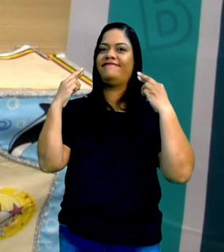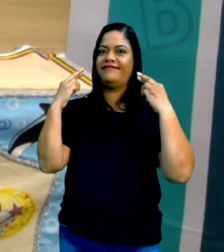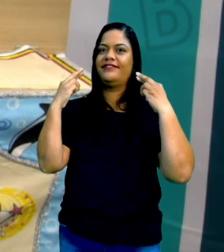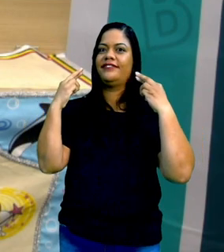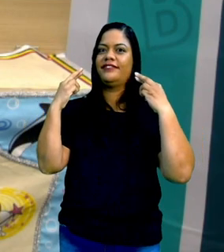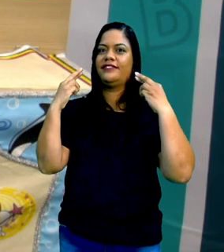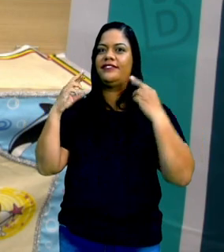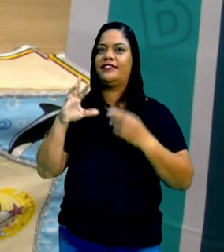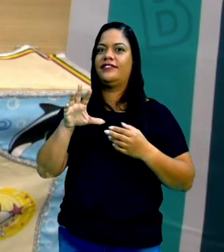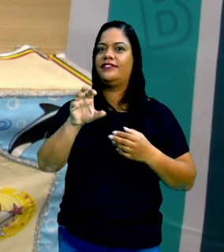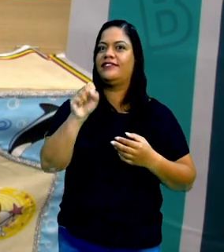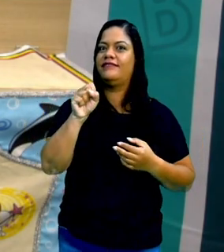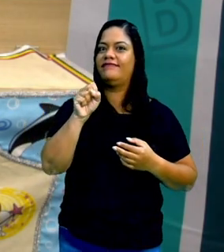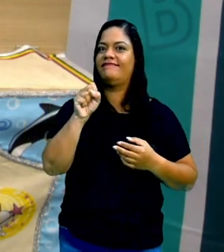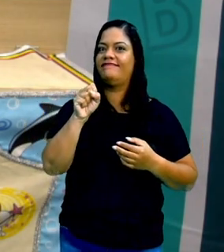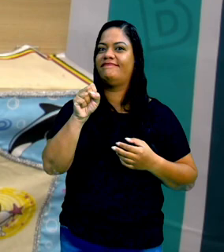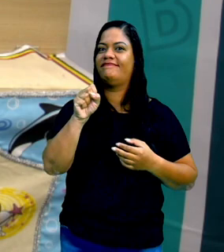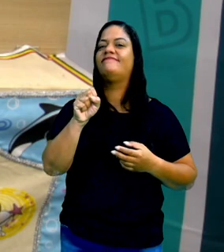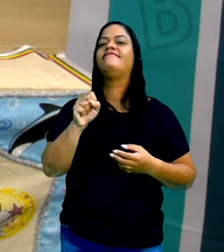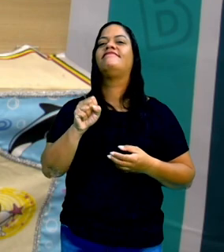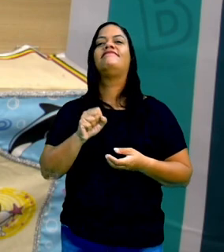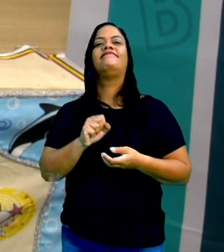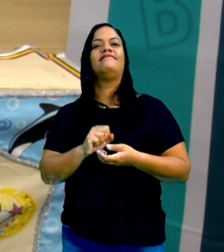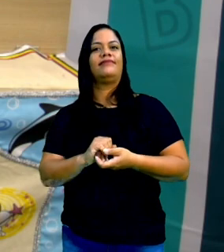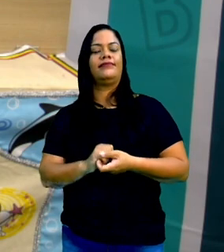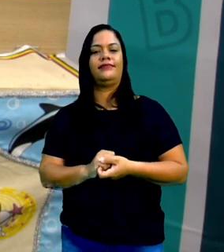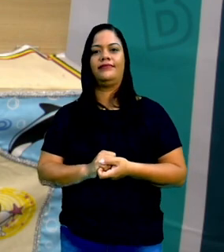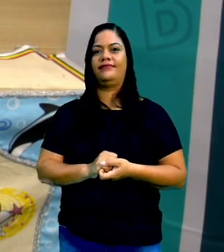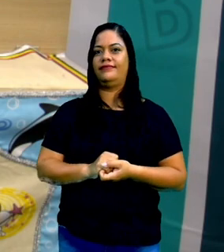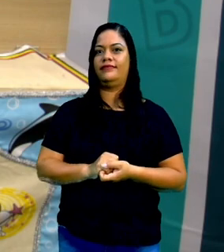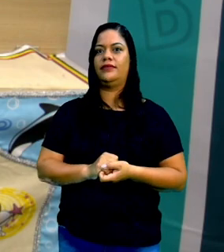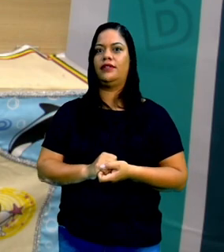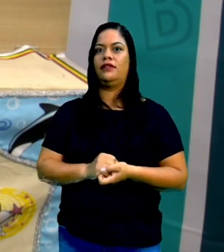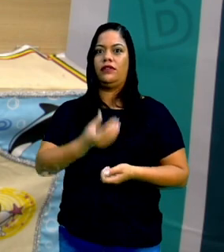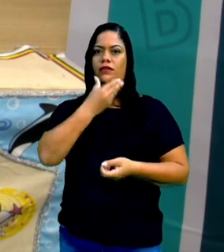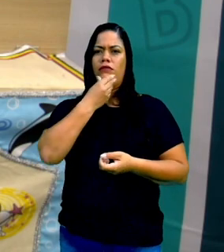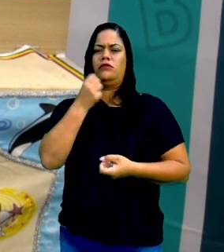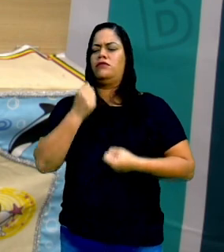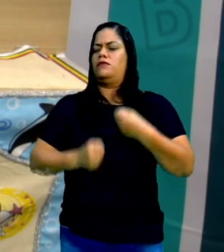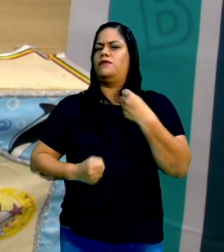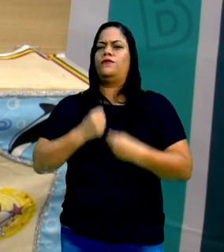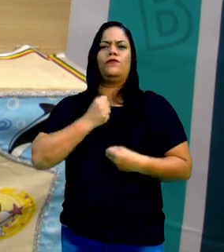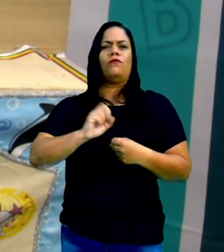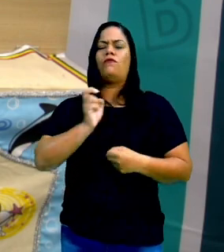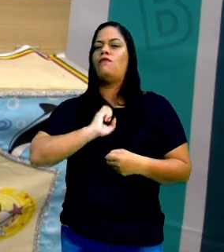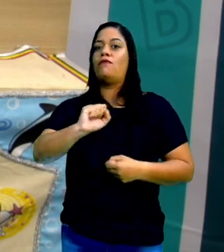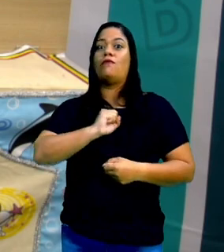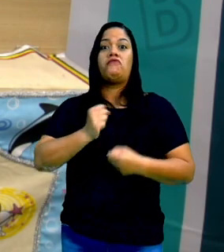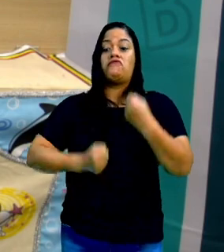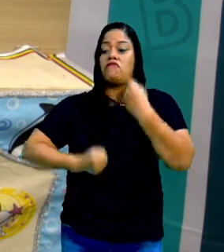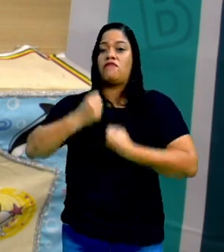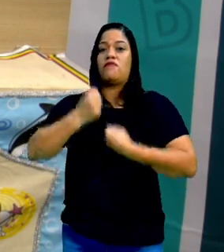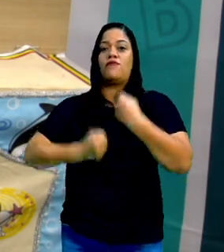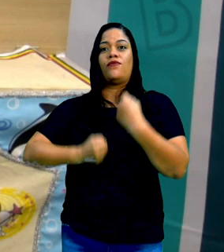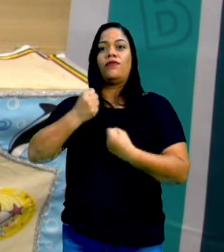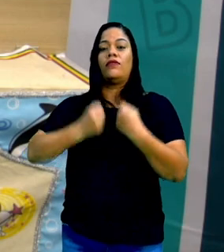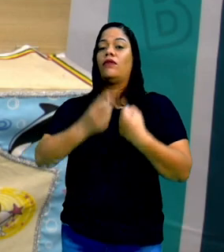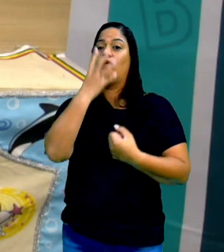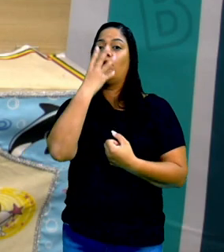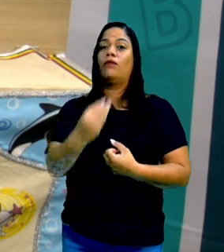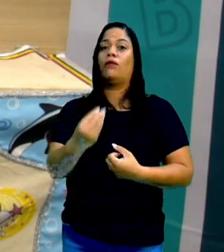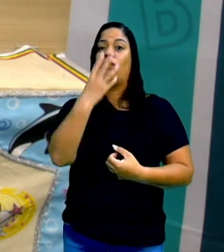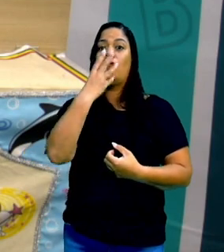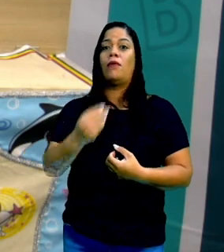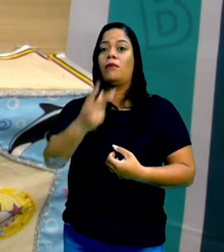Pra pegar as ovelhas, leiturinha. Eita. E Pedro correu gritando colina abaixo. O